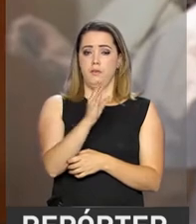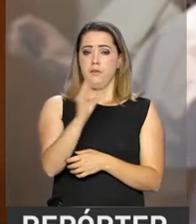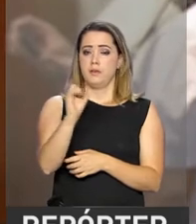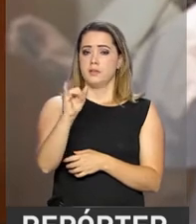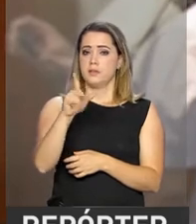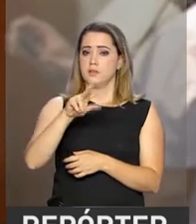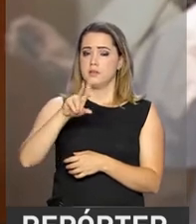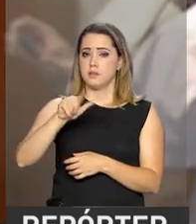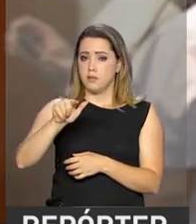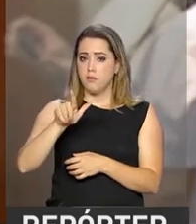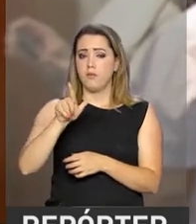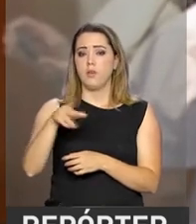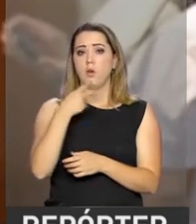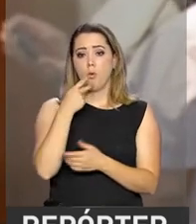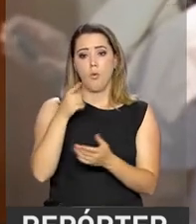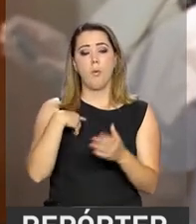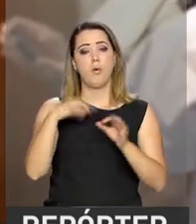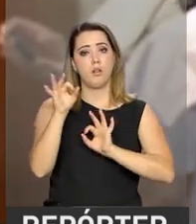ser evacuados,